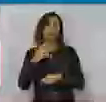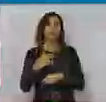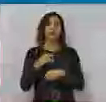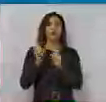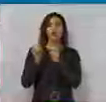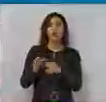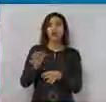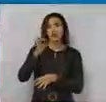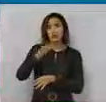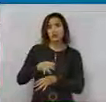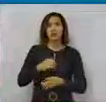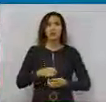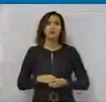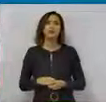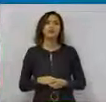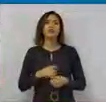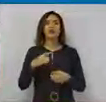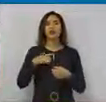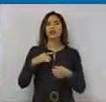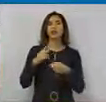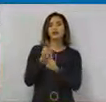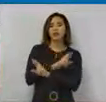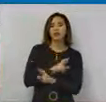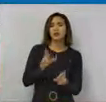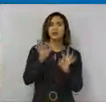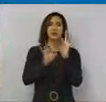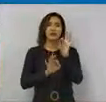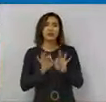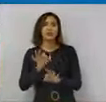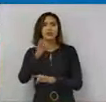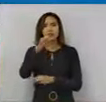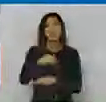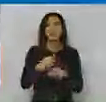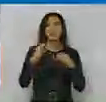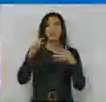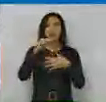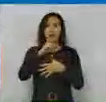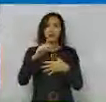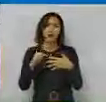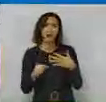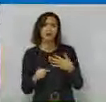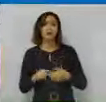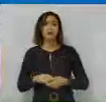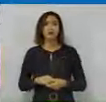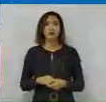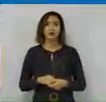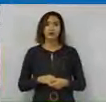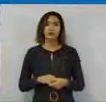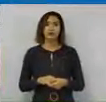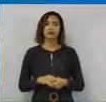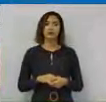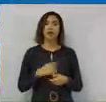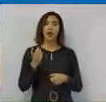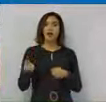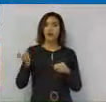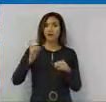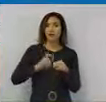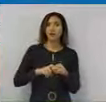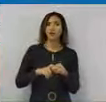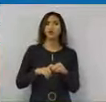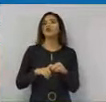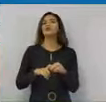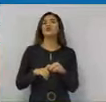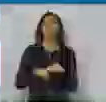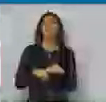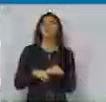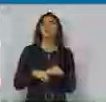de demolição também, com planejamento, destinação adequada desses resíduos, a recuperação de eventuais áreas